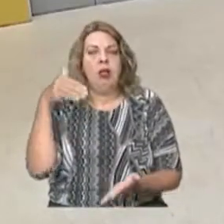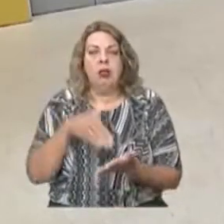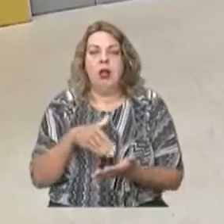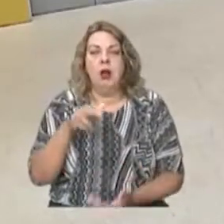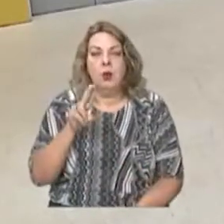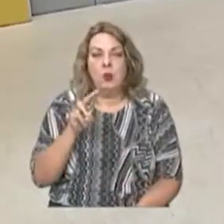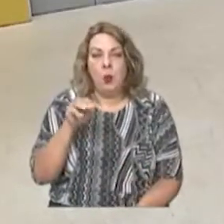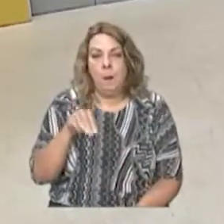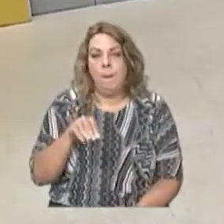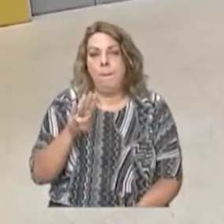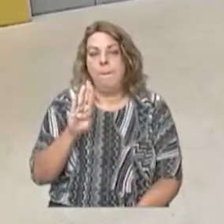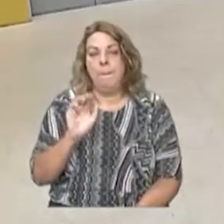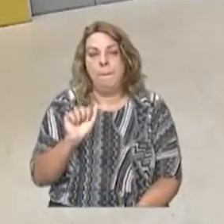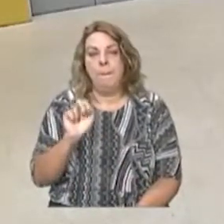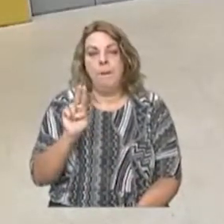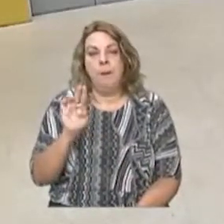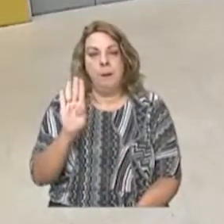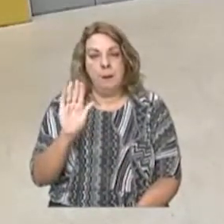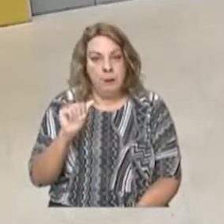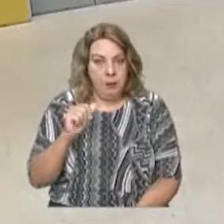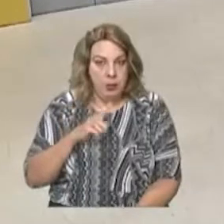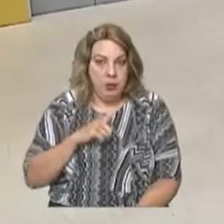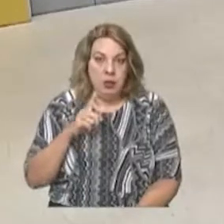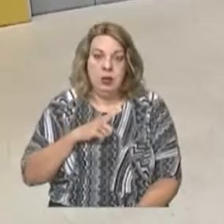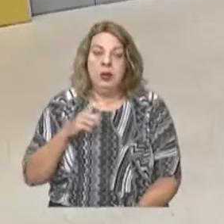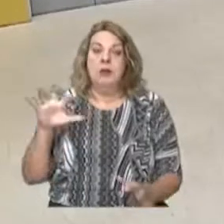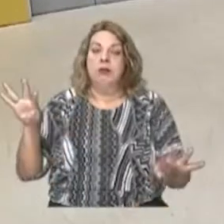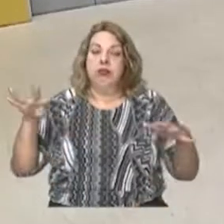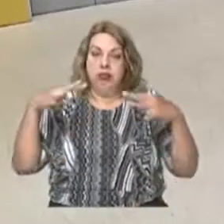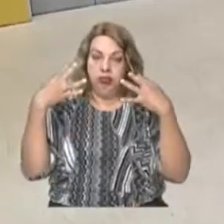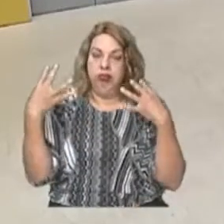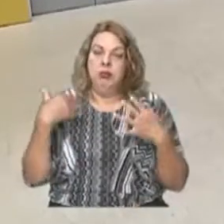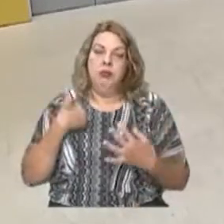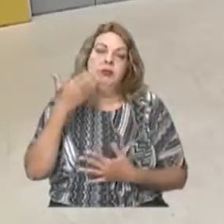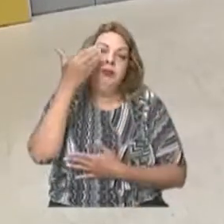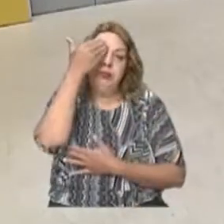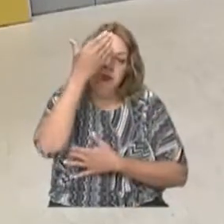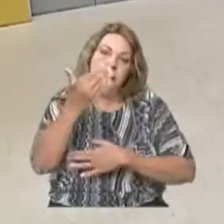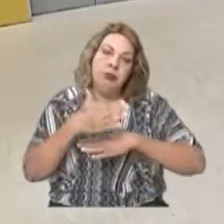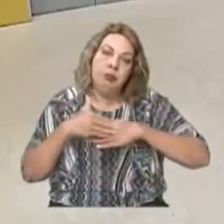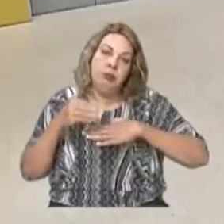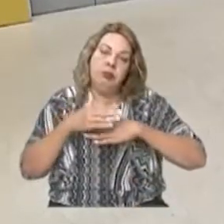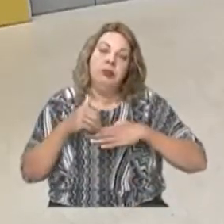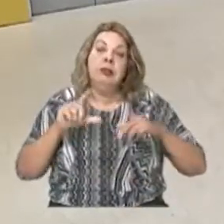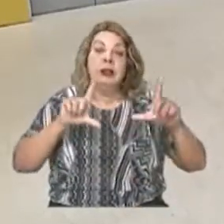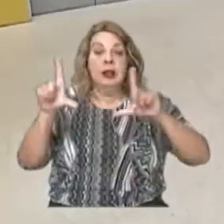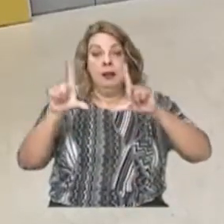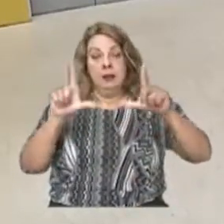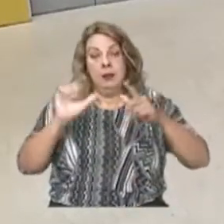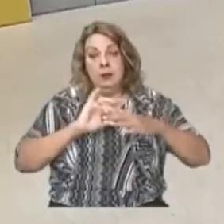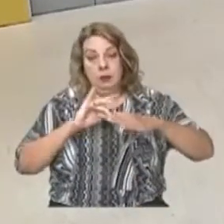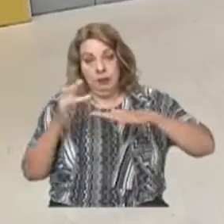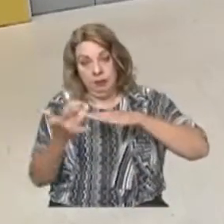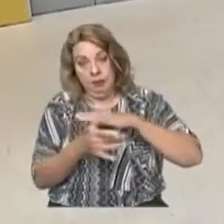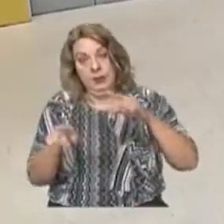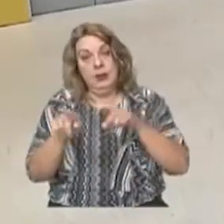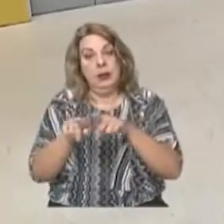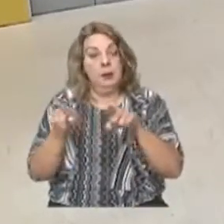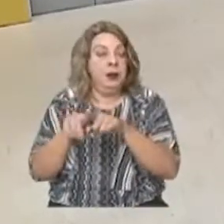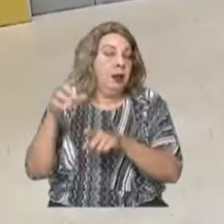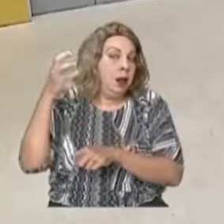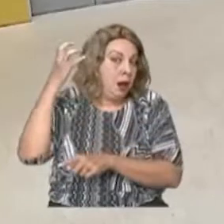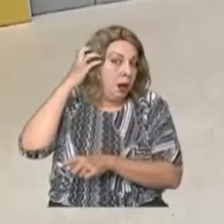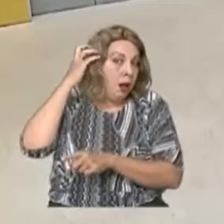é total nesse horário do domingo e a gente agradece muito o carinho de todos vocês pela TV, pelo rádio, pelas redes sociais. É isso